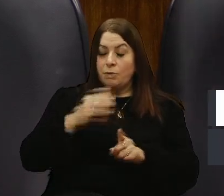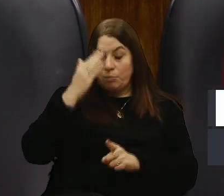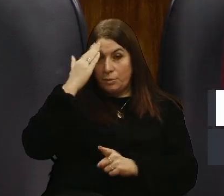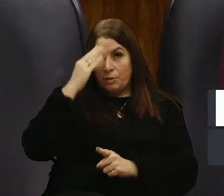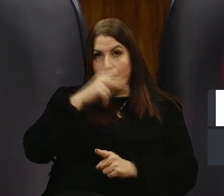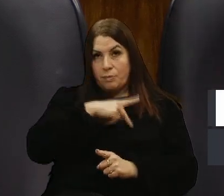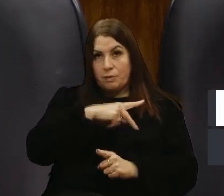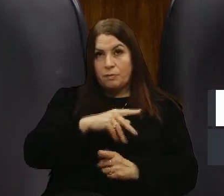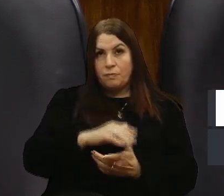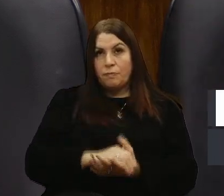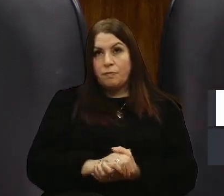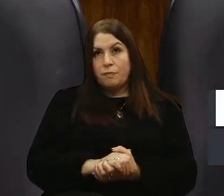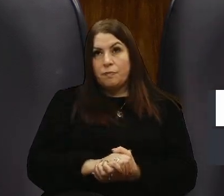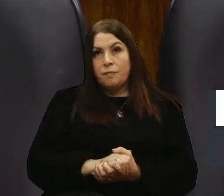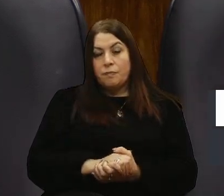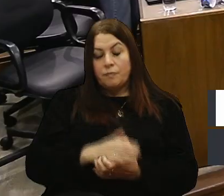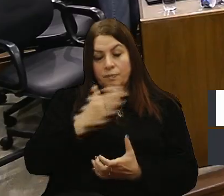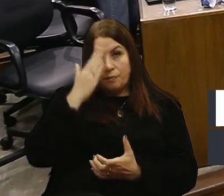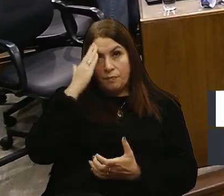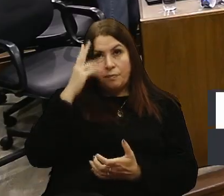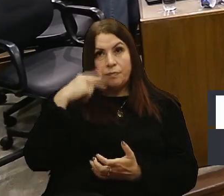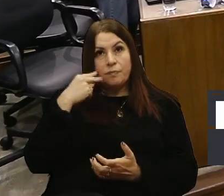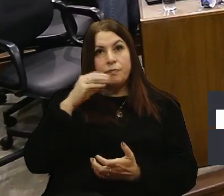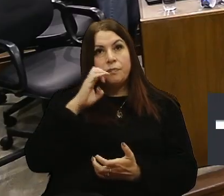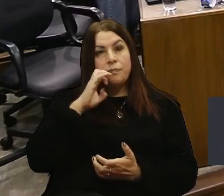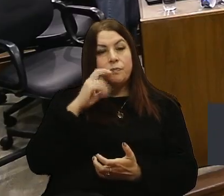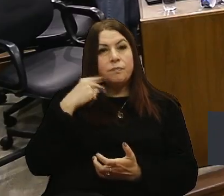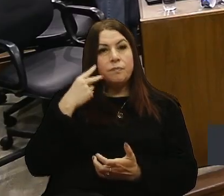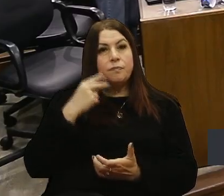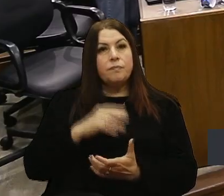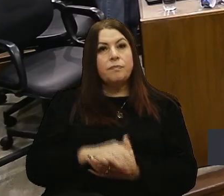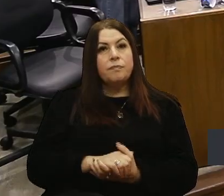isso, senhor presidente. Muito obrigada. Obrigado, vereador Estela. O próximo vereador é esse vereador que